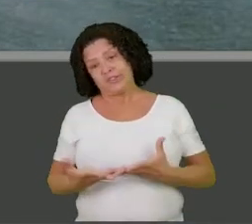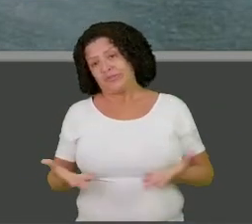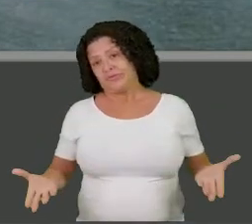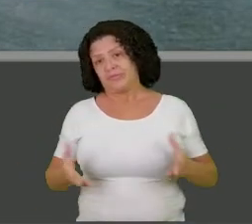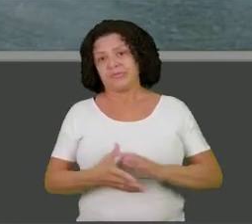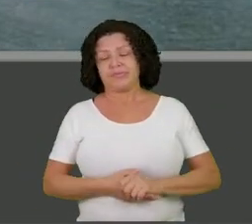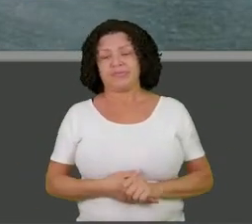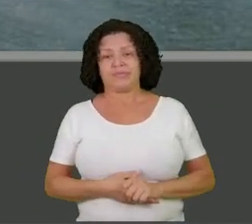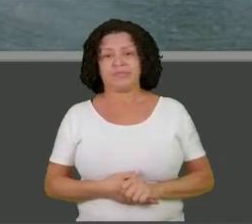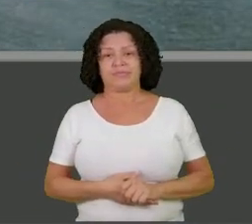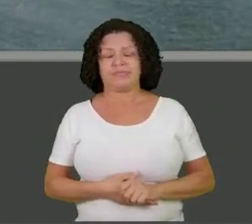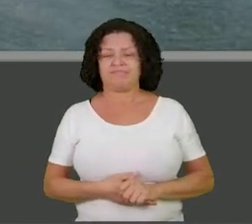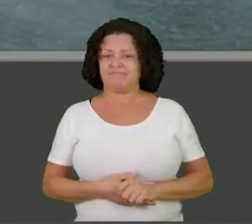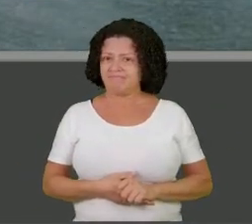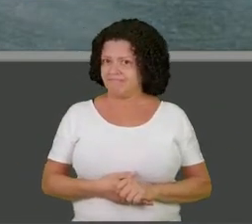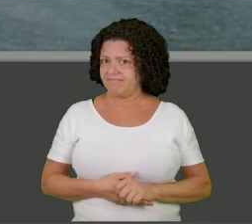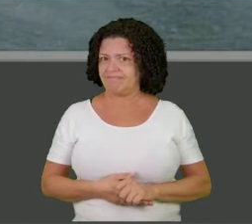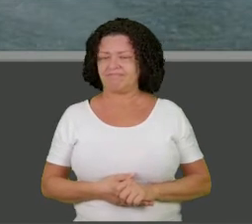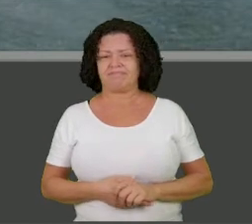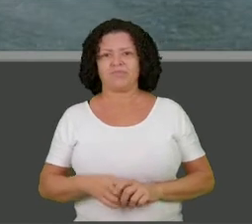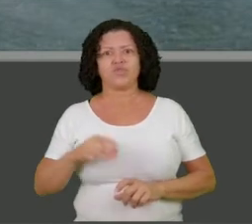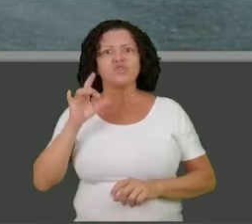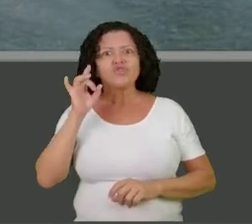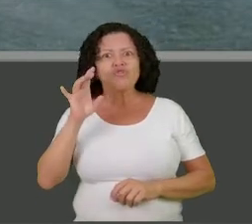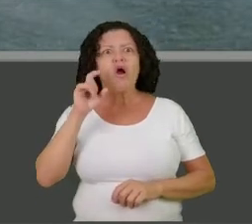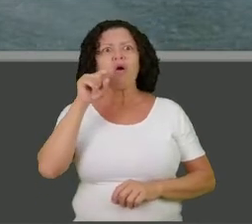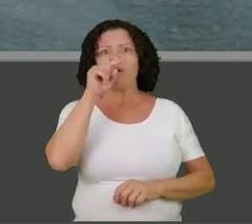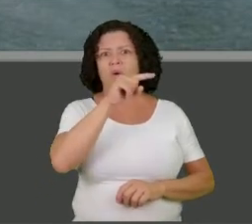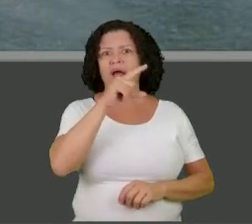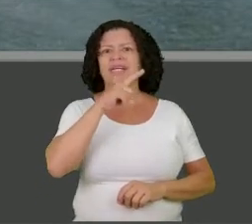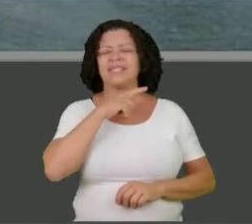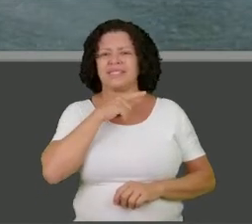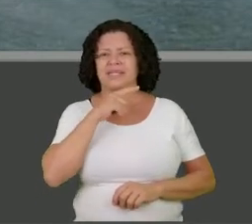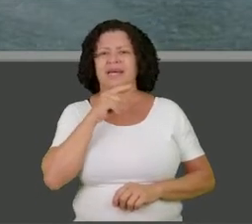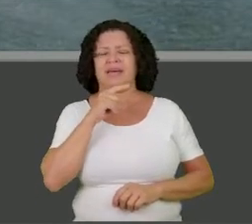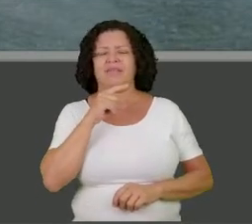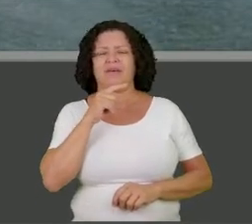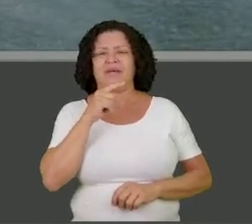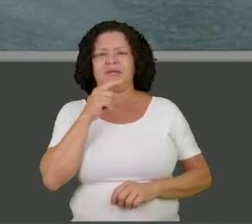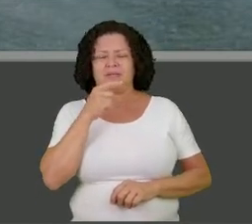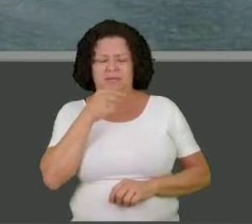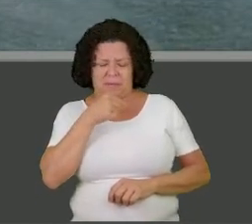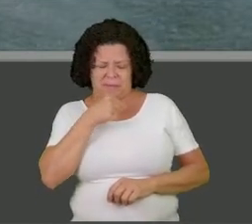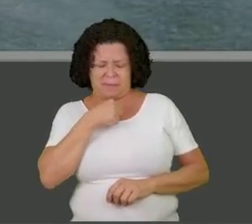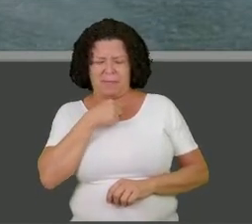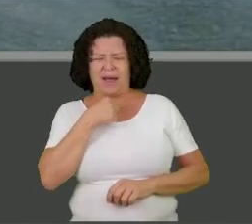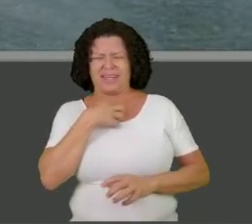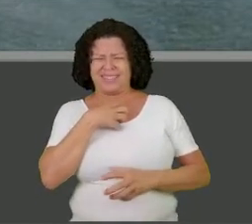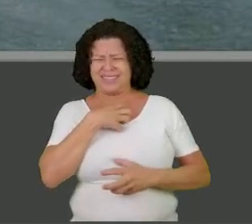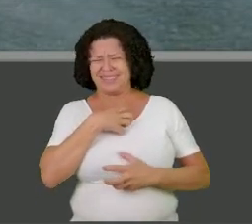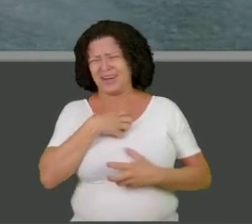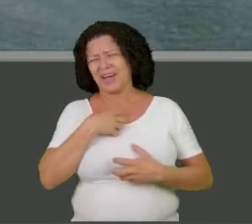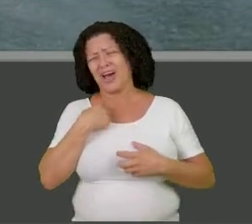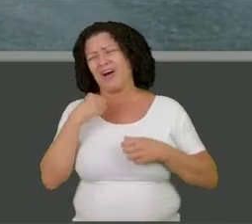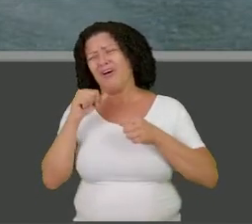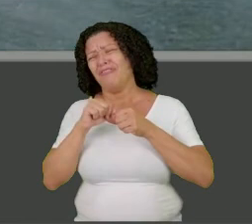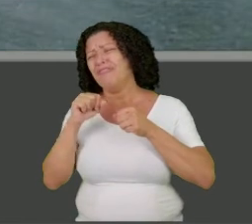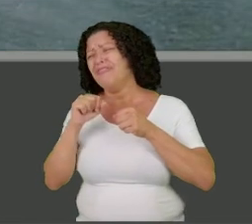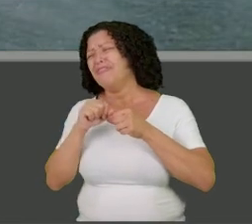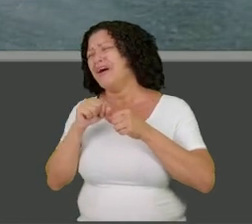dos espíritos que vivem nesse ambiente. E somente quando ele teve uma